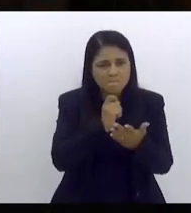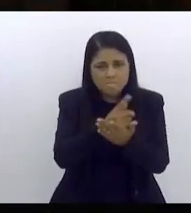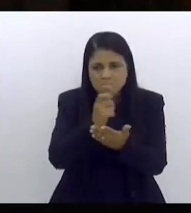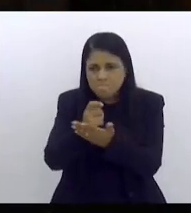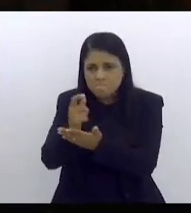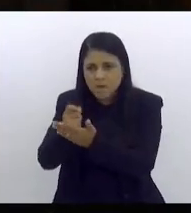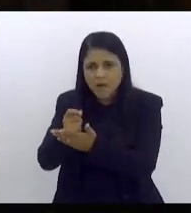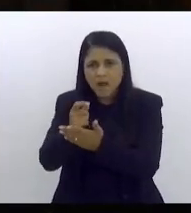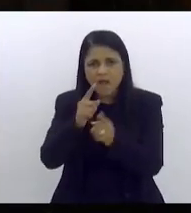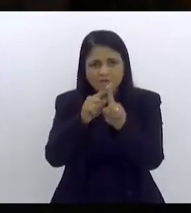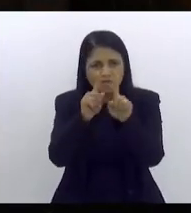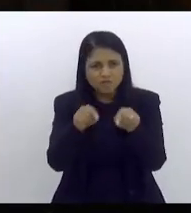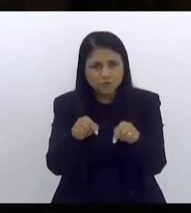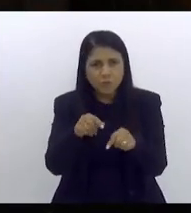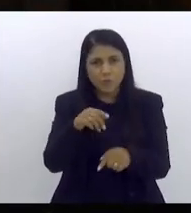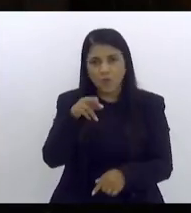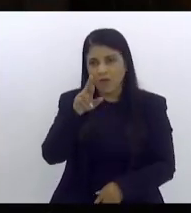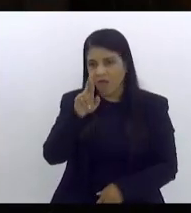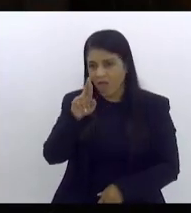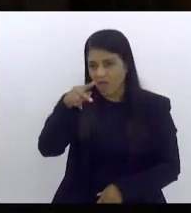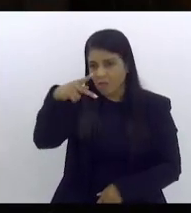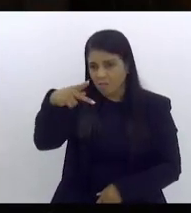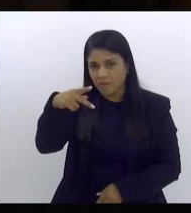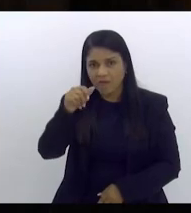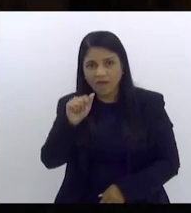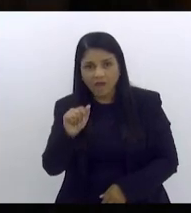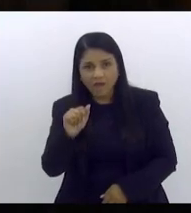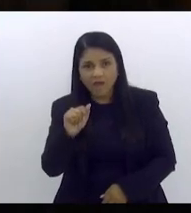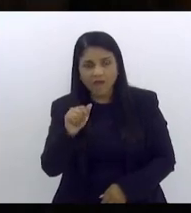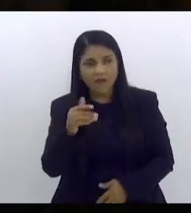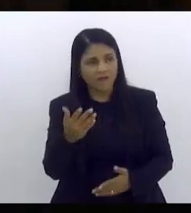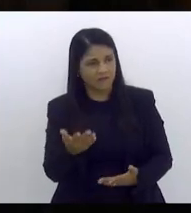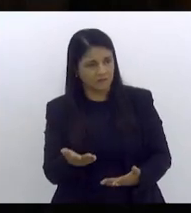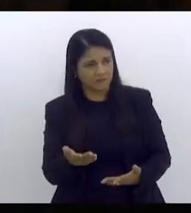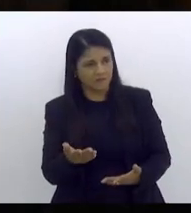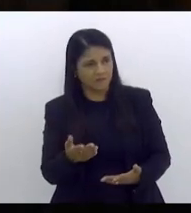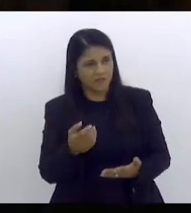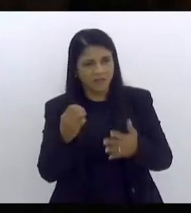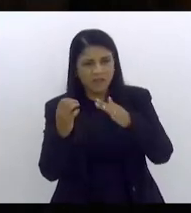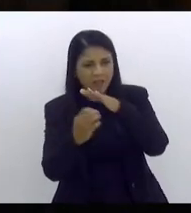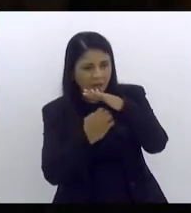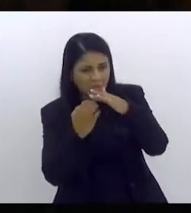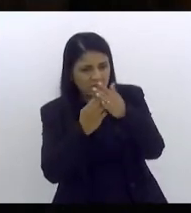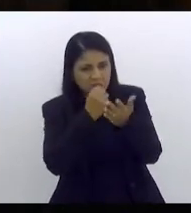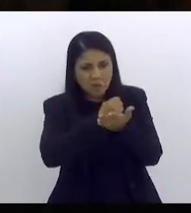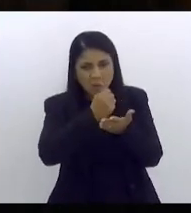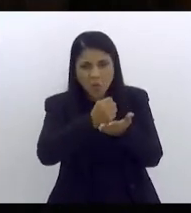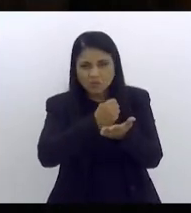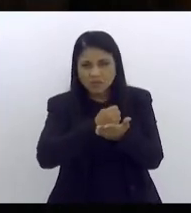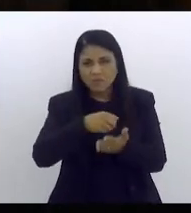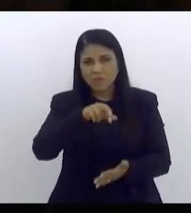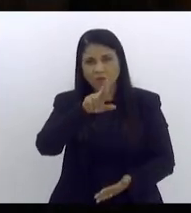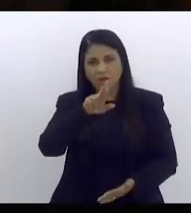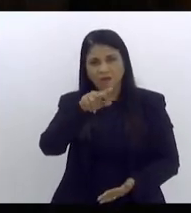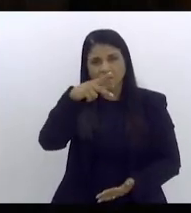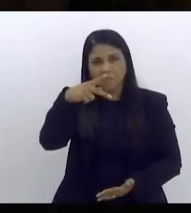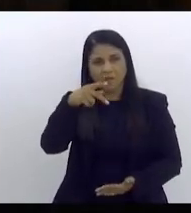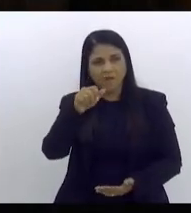RPA. Nem o senhor na sua empresa contrata por RPA.